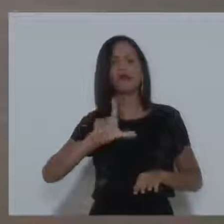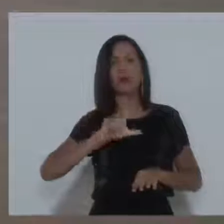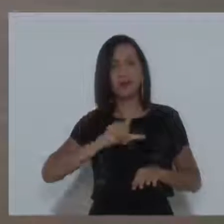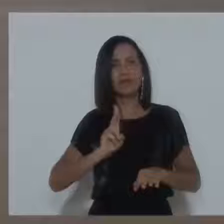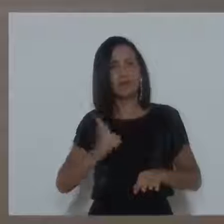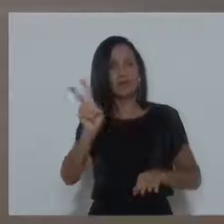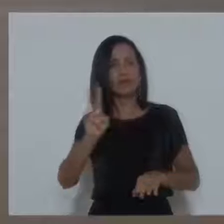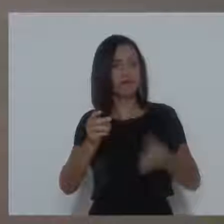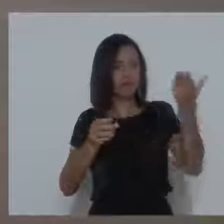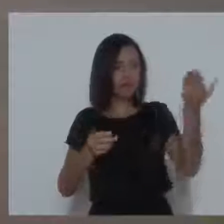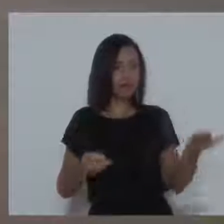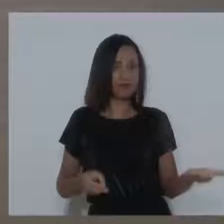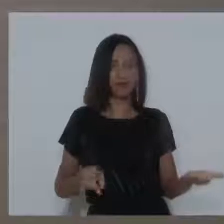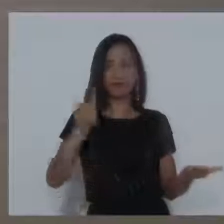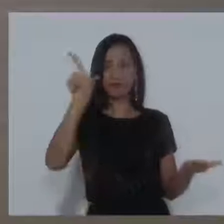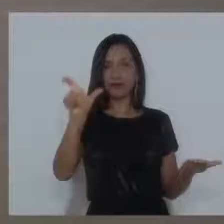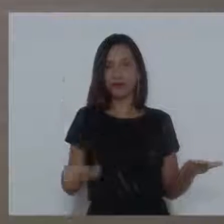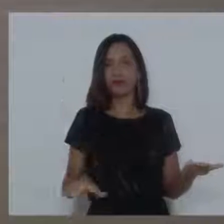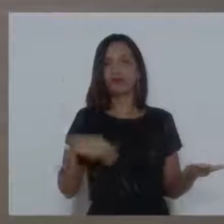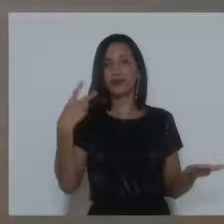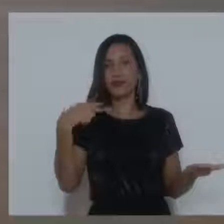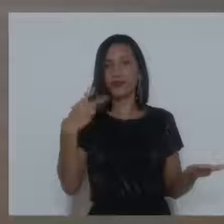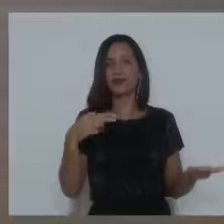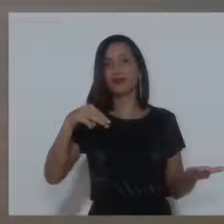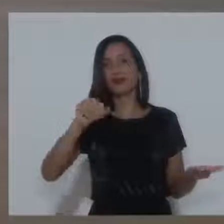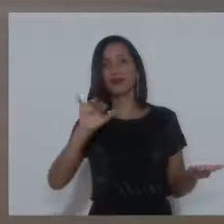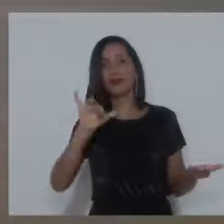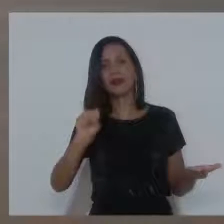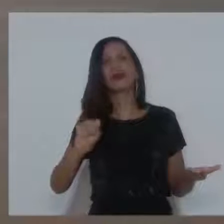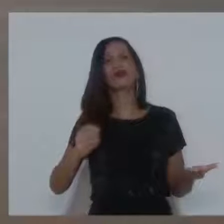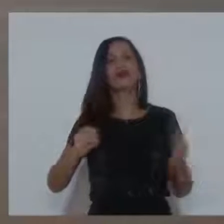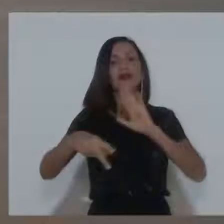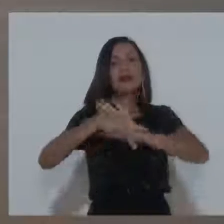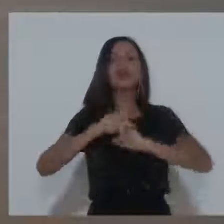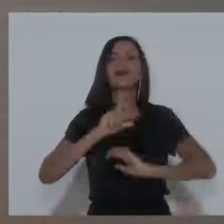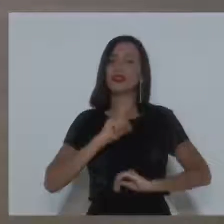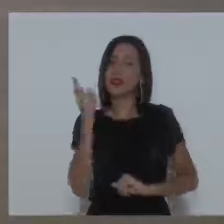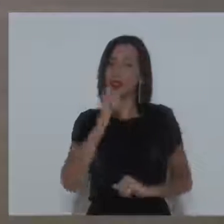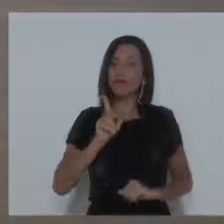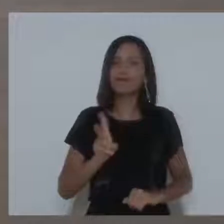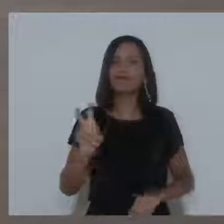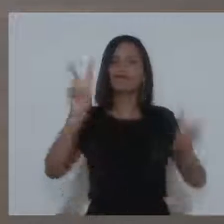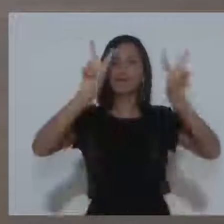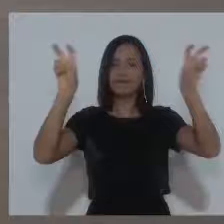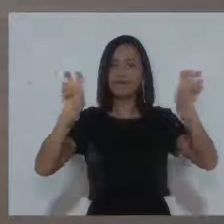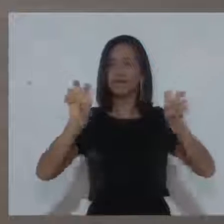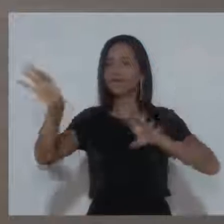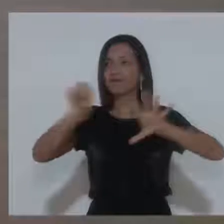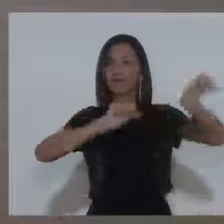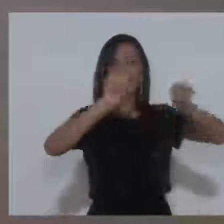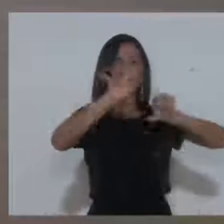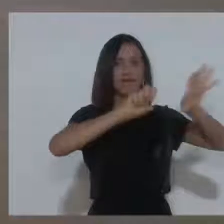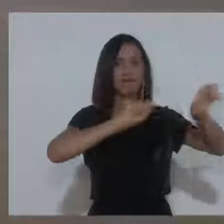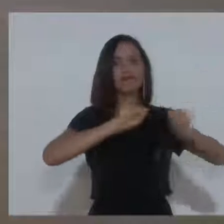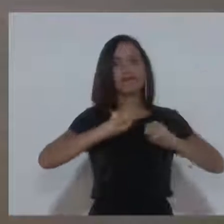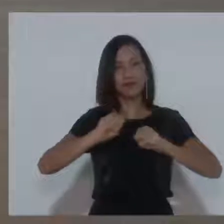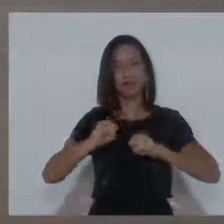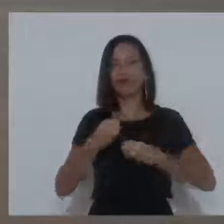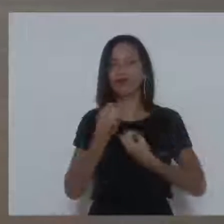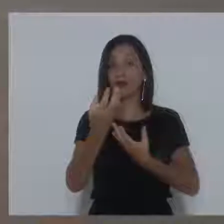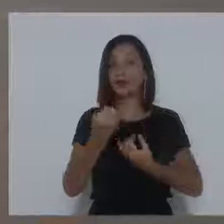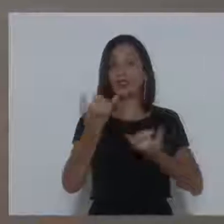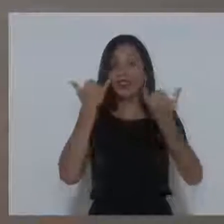esse trabalho frente a essa comissão de assuntos relevantes, muito importante. Foi buscar informações na cidade de Valinhos, que